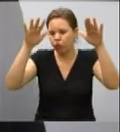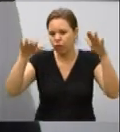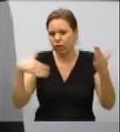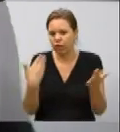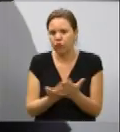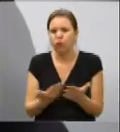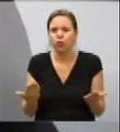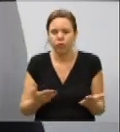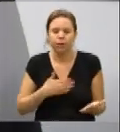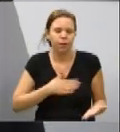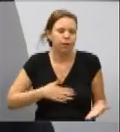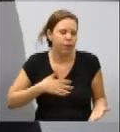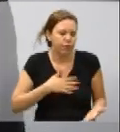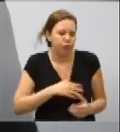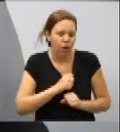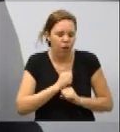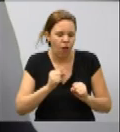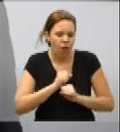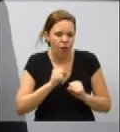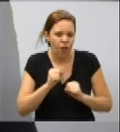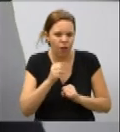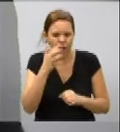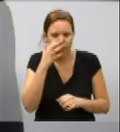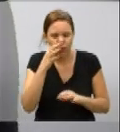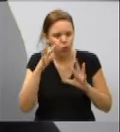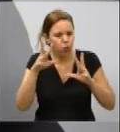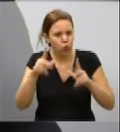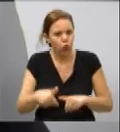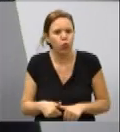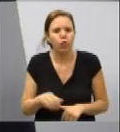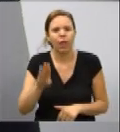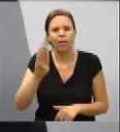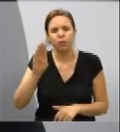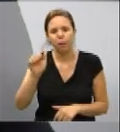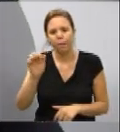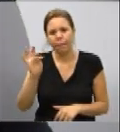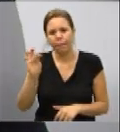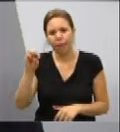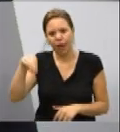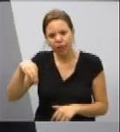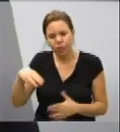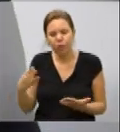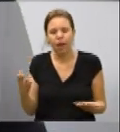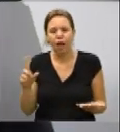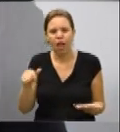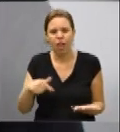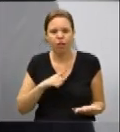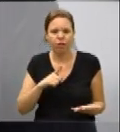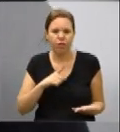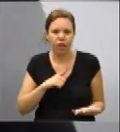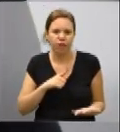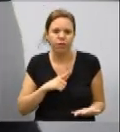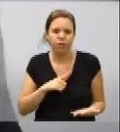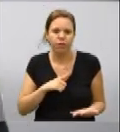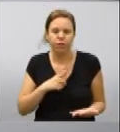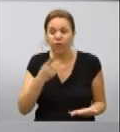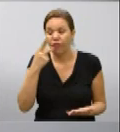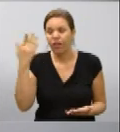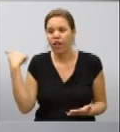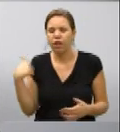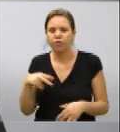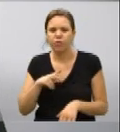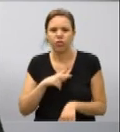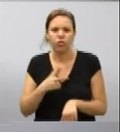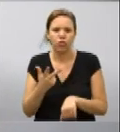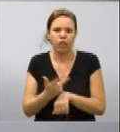eu ainda gosto do Batman, sou fã do Batman, tudo que é do Batman eu tenho. Você estava falando fora do gravado, né, que